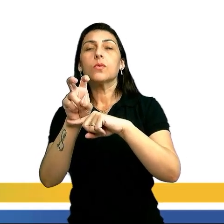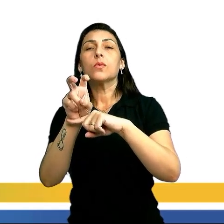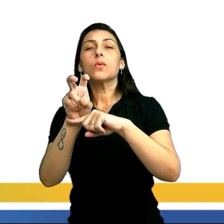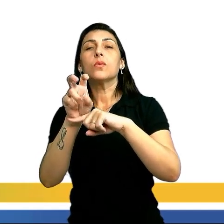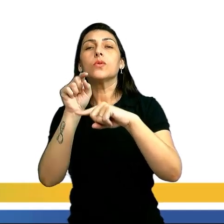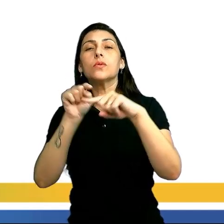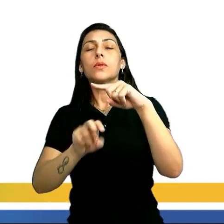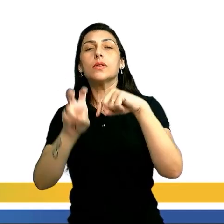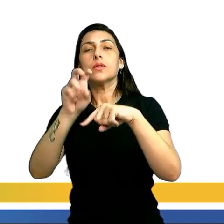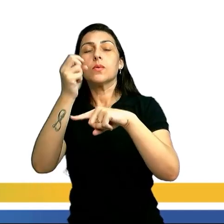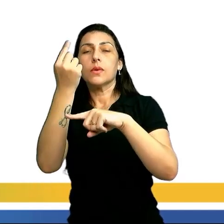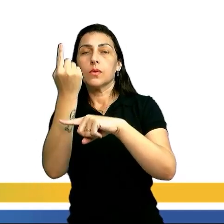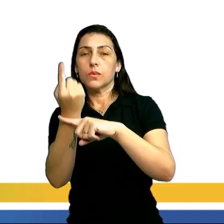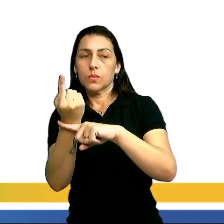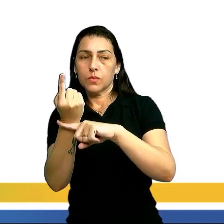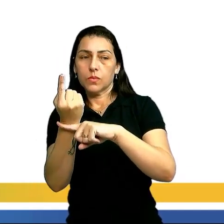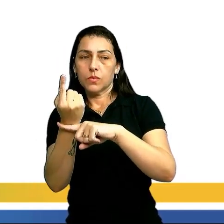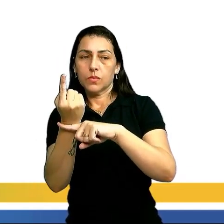5 dá 1.